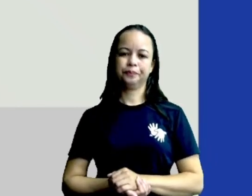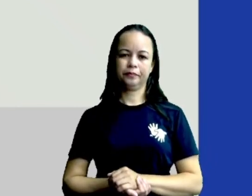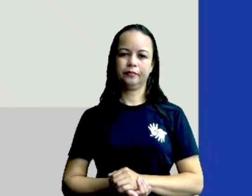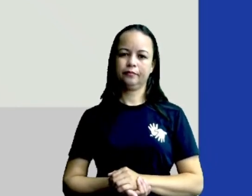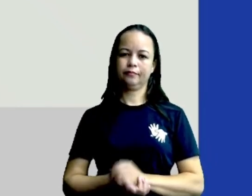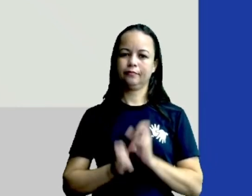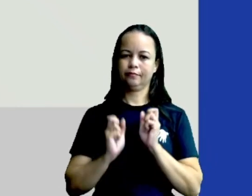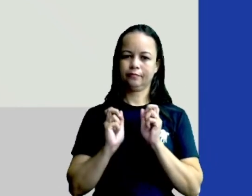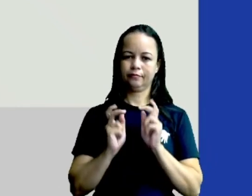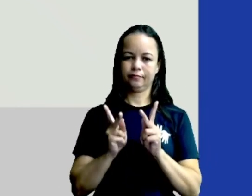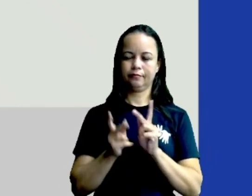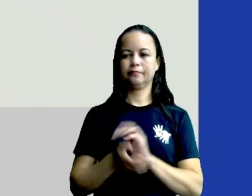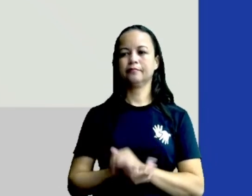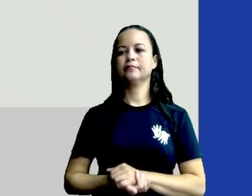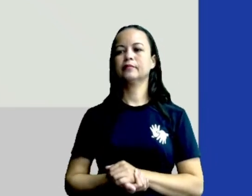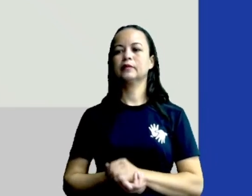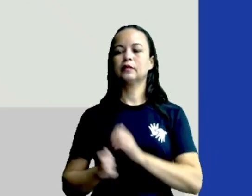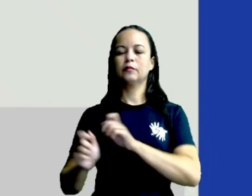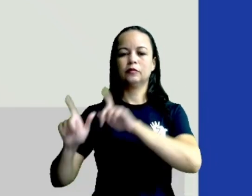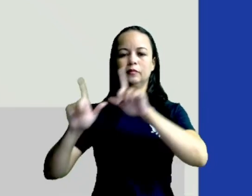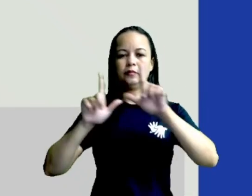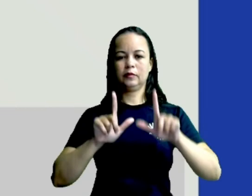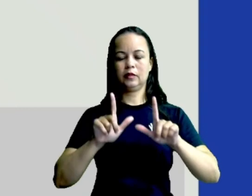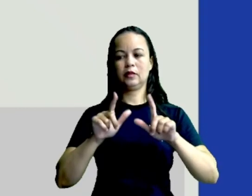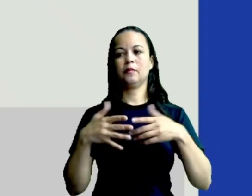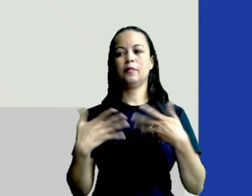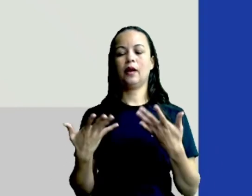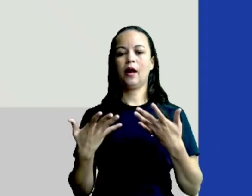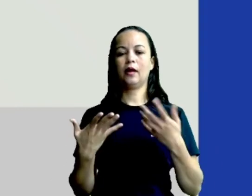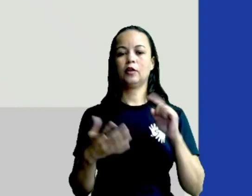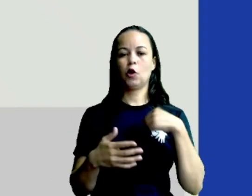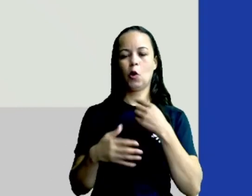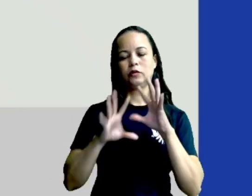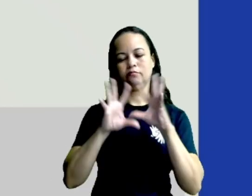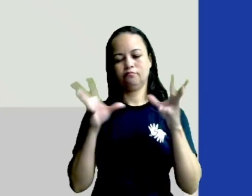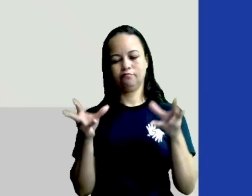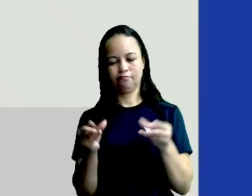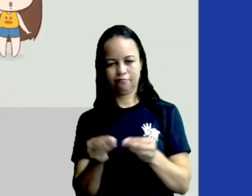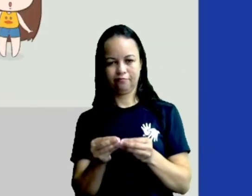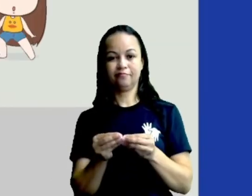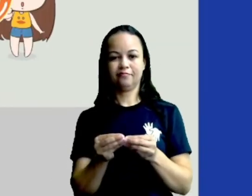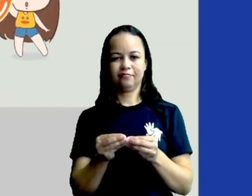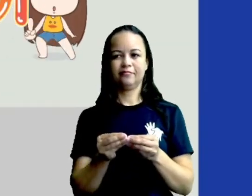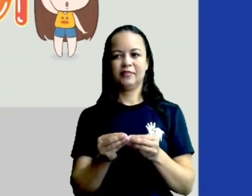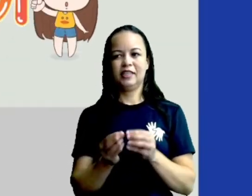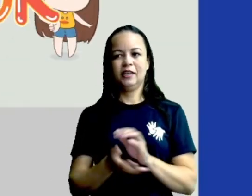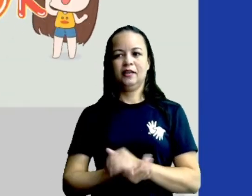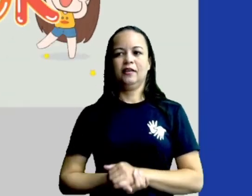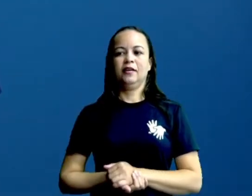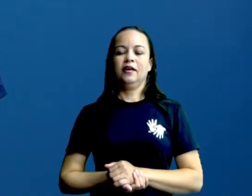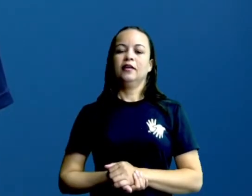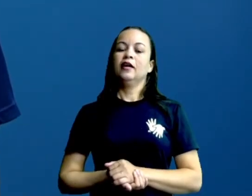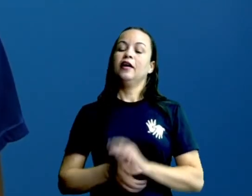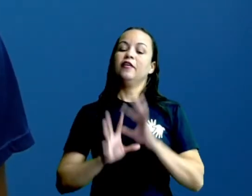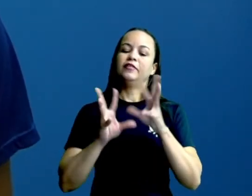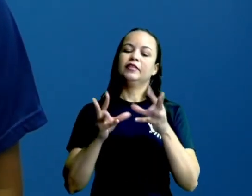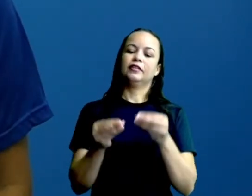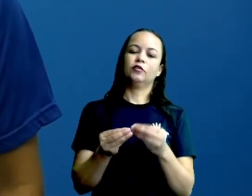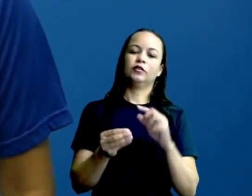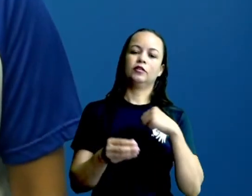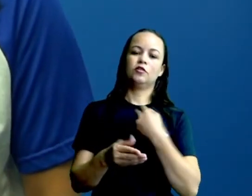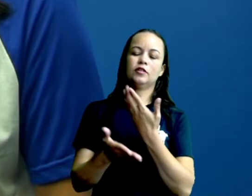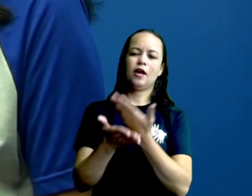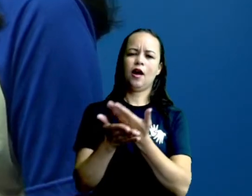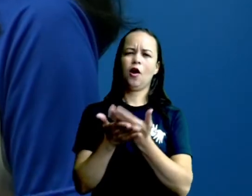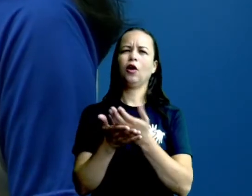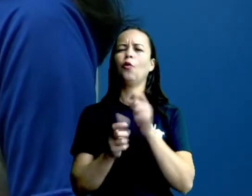Ótimo! Vamos lá. Próximo slide para a gente fazer a nossa revisão do dia, nossa revisão da nossa aula.